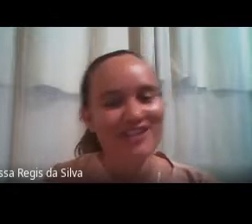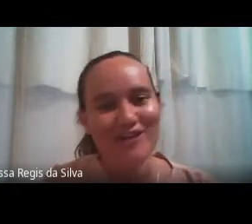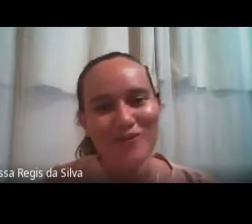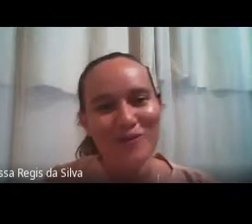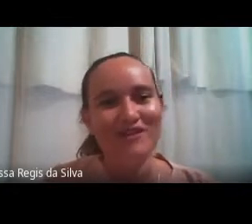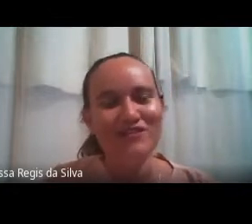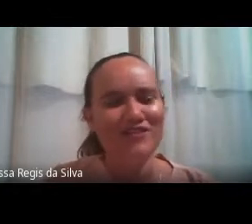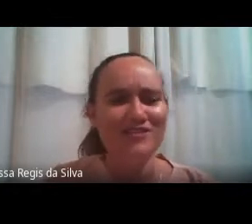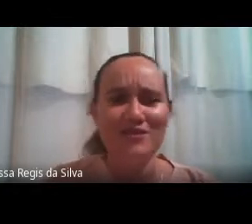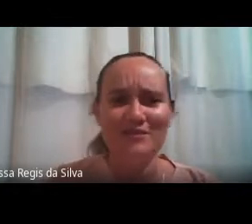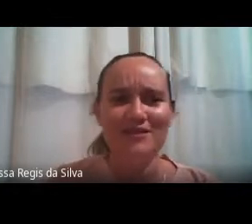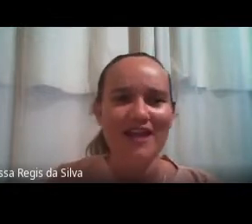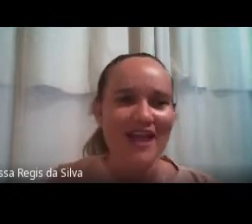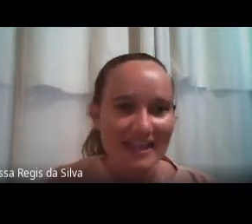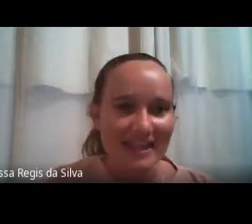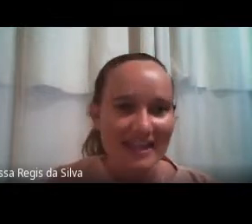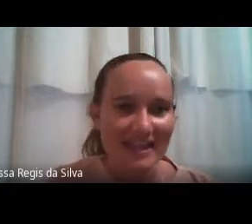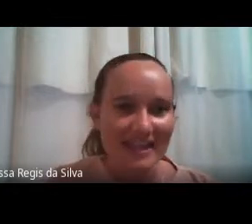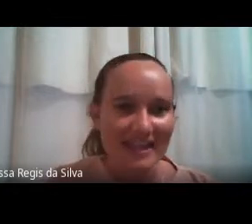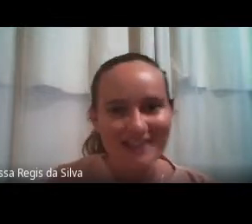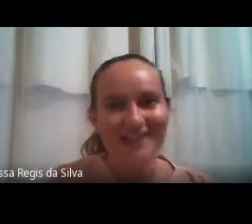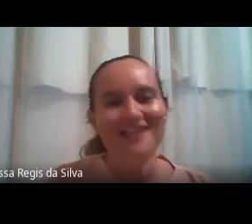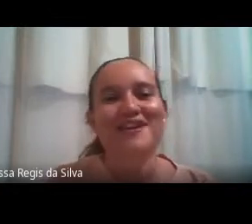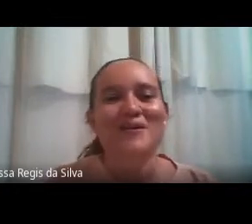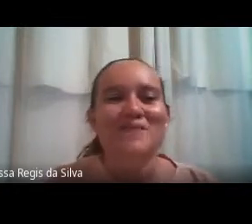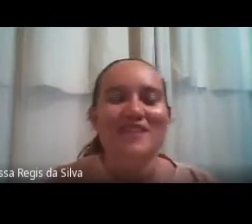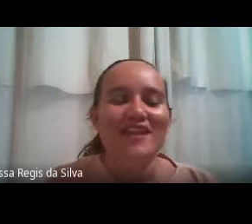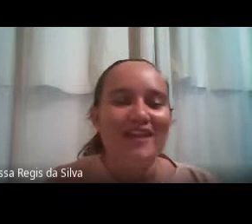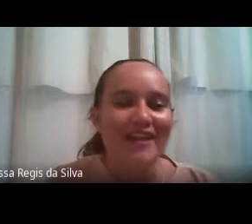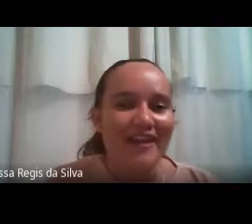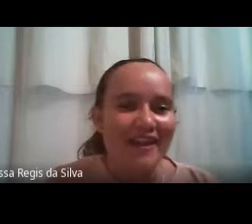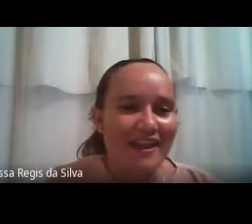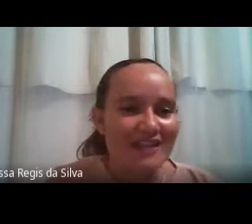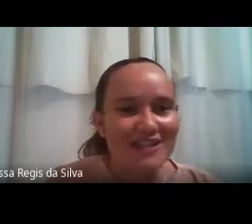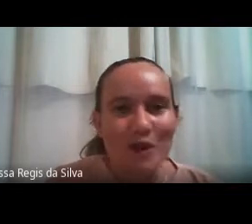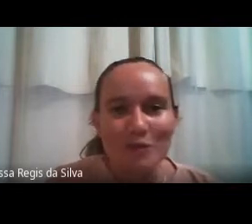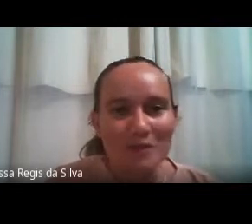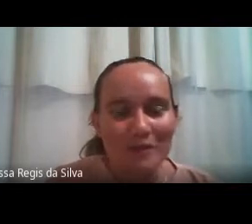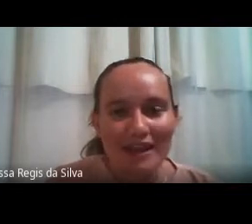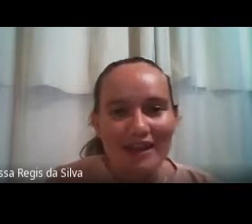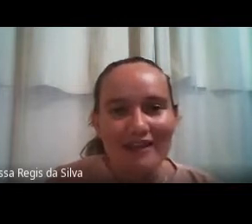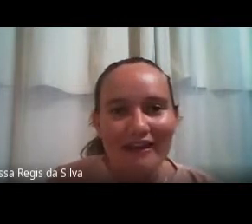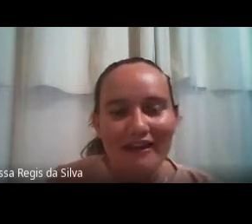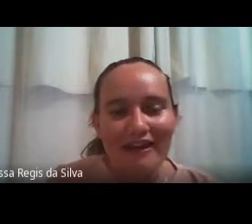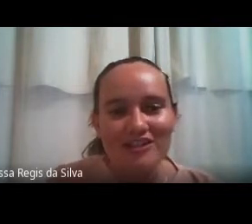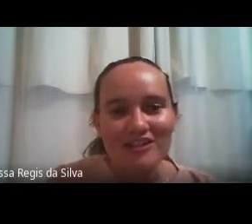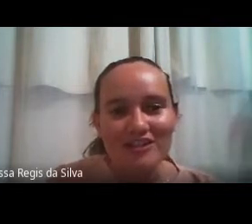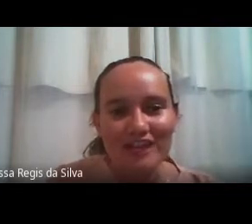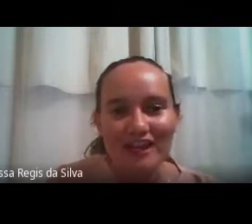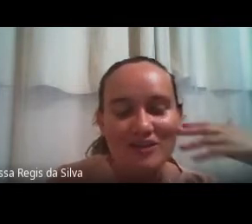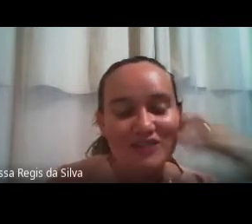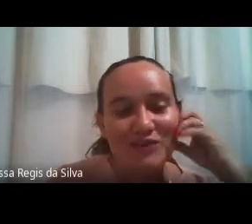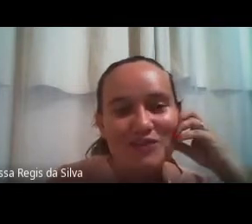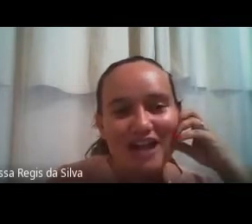vai chegar algum momento que você fala assim, nossa, mas o que significa isso aqui? É, assim como também é, a gente,